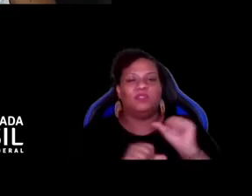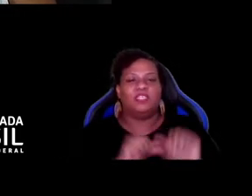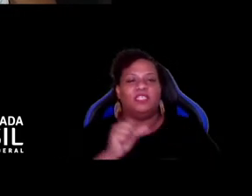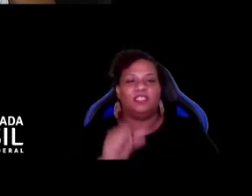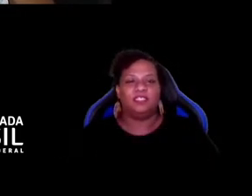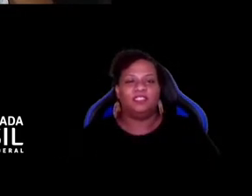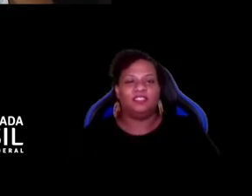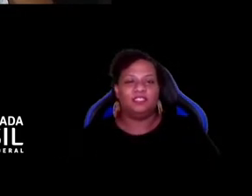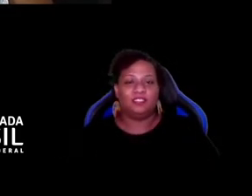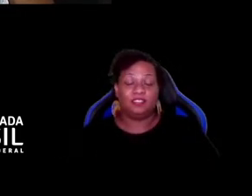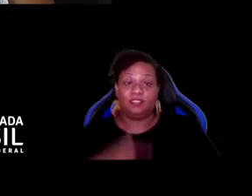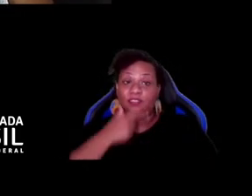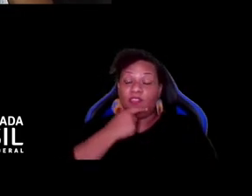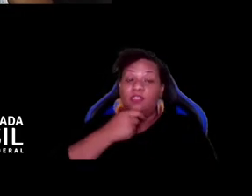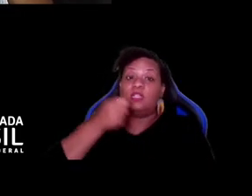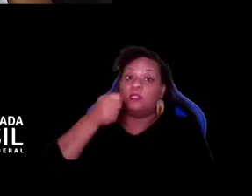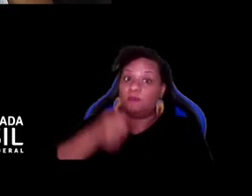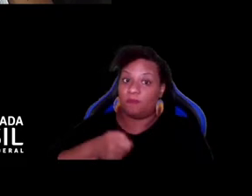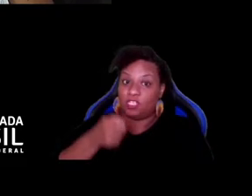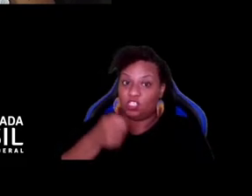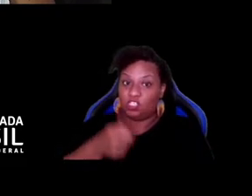Pelo machismo,